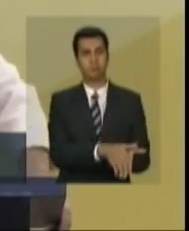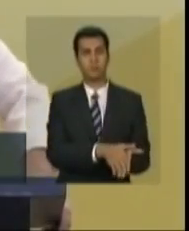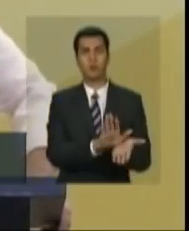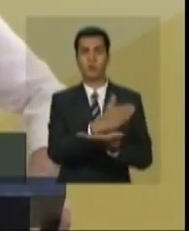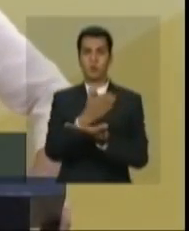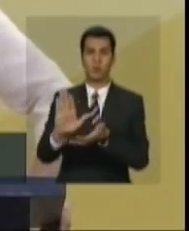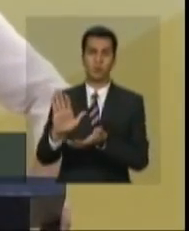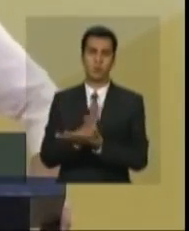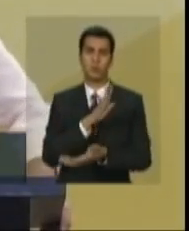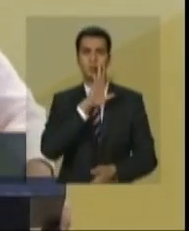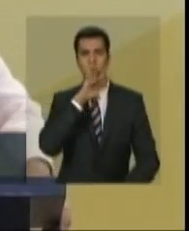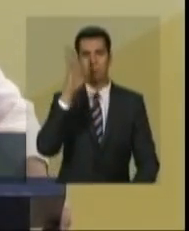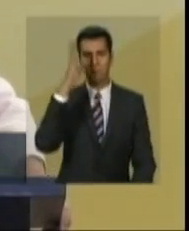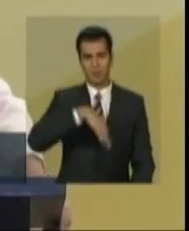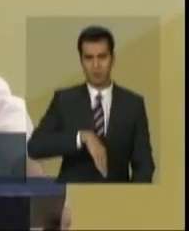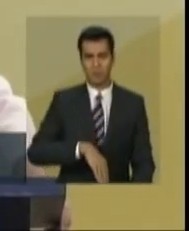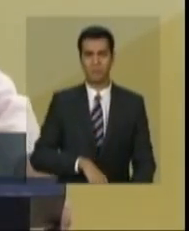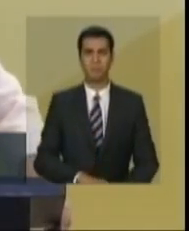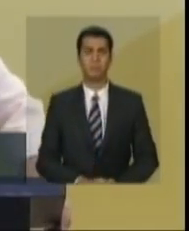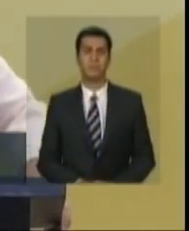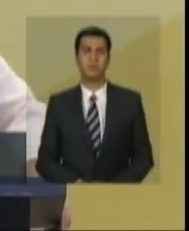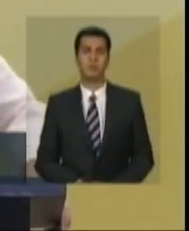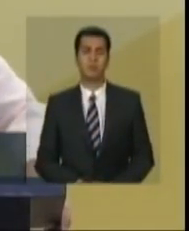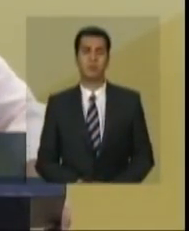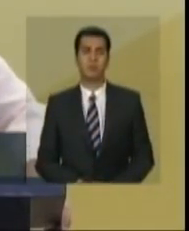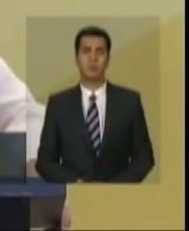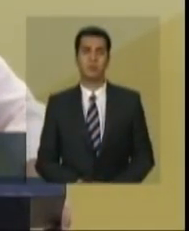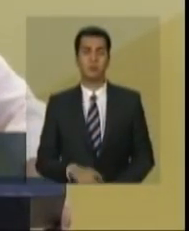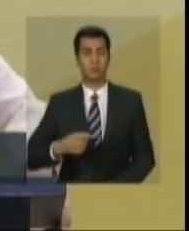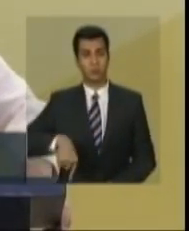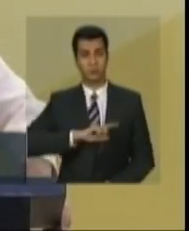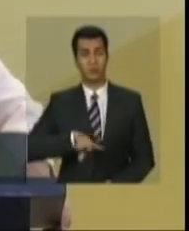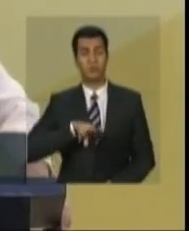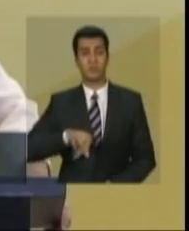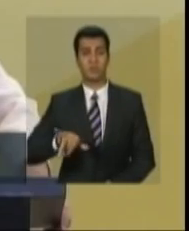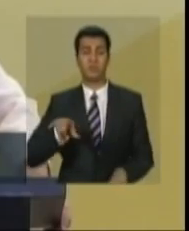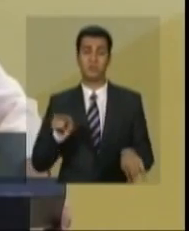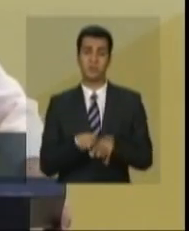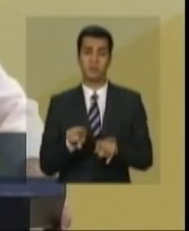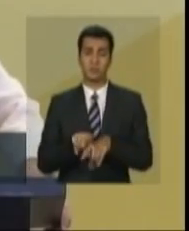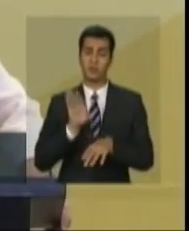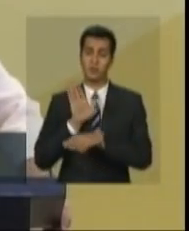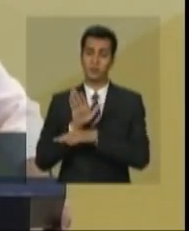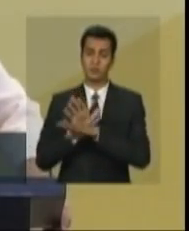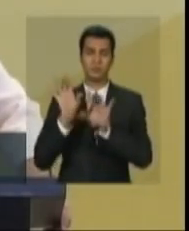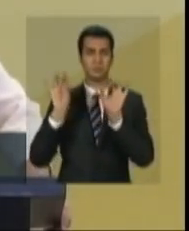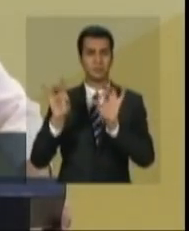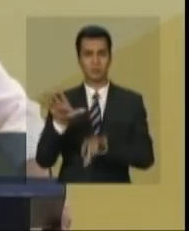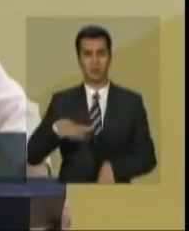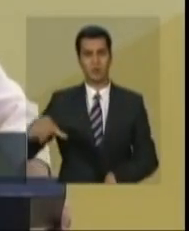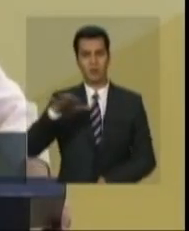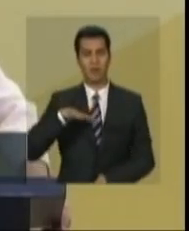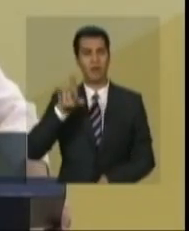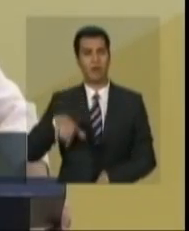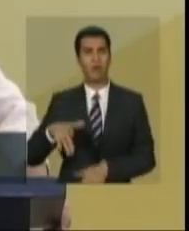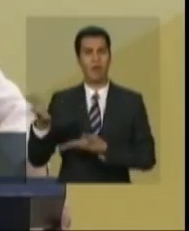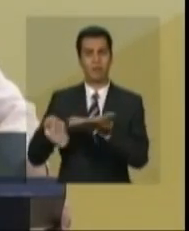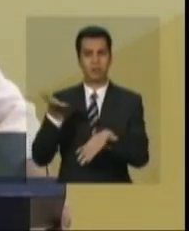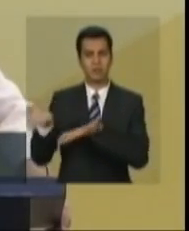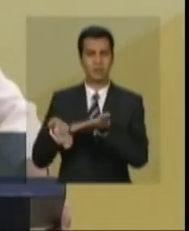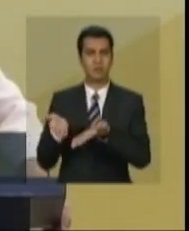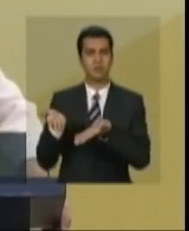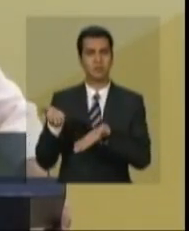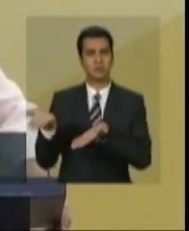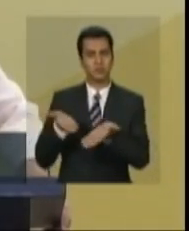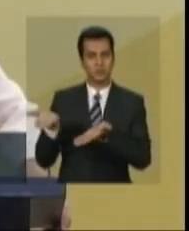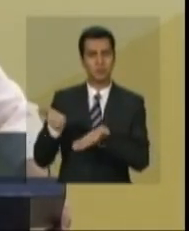contratar mais médicos, dando especial atenção para as áreas de atendimento prioritário e para as